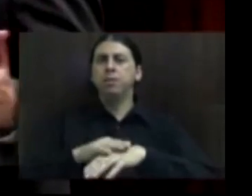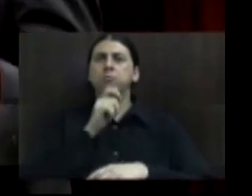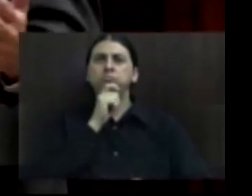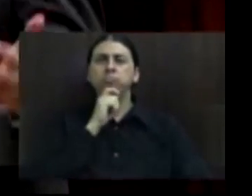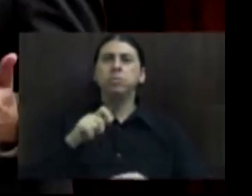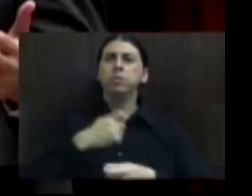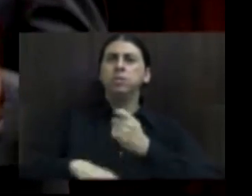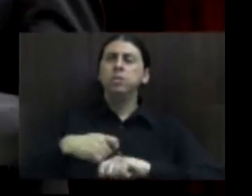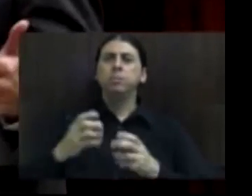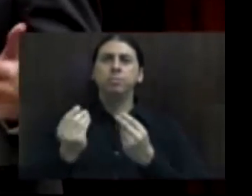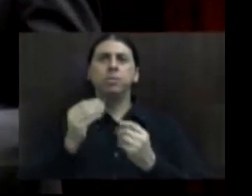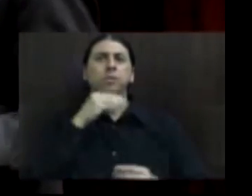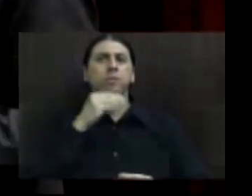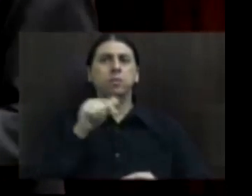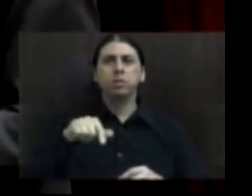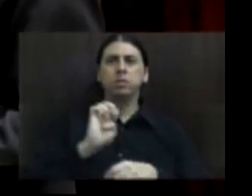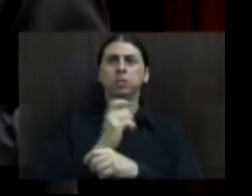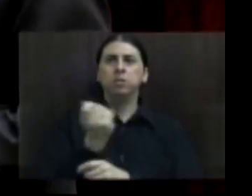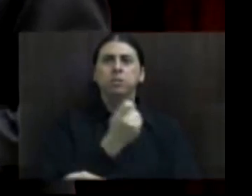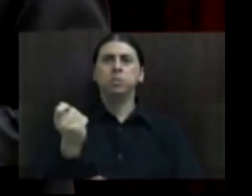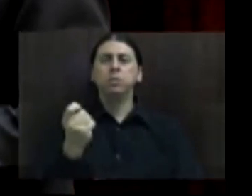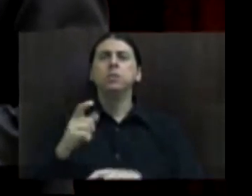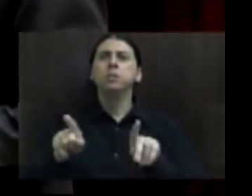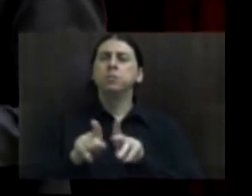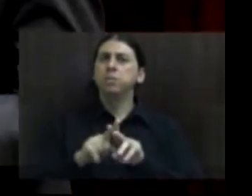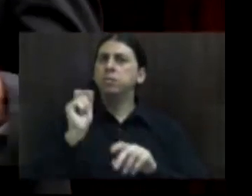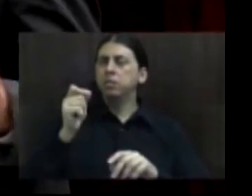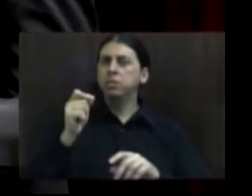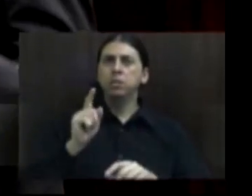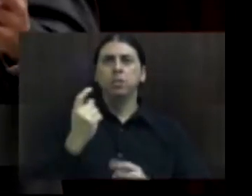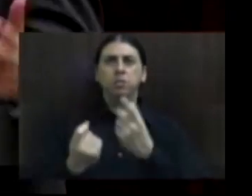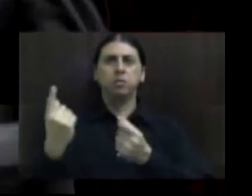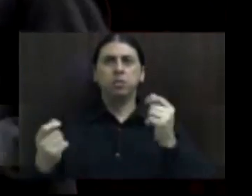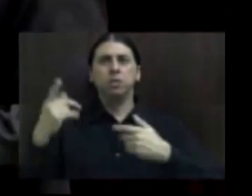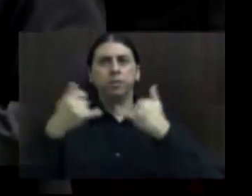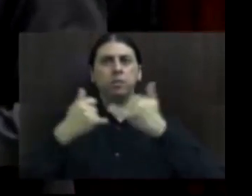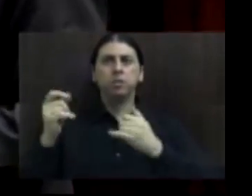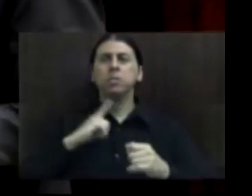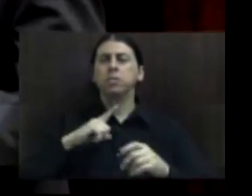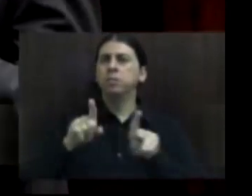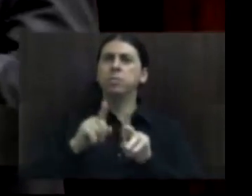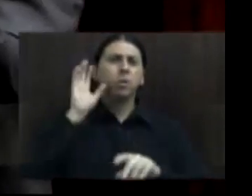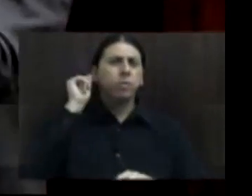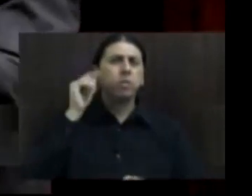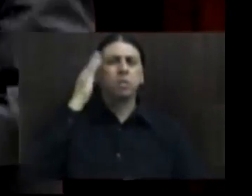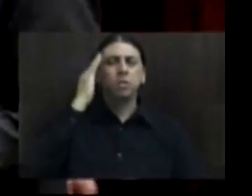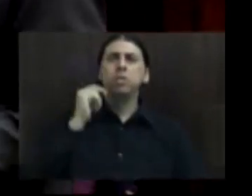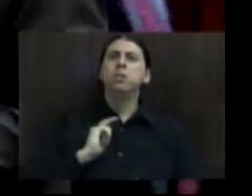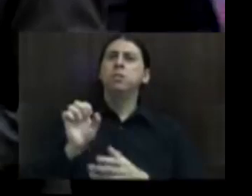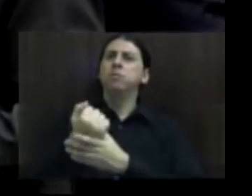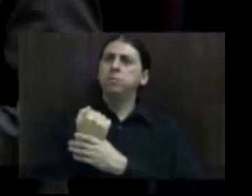Finanças que já estavam bastante fragilizadas no Rio Grande do Sul e eles dizem e ouvi alguns parlamentares deles para defender e o próprio